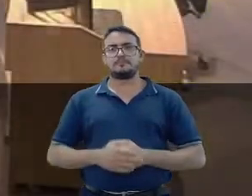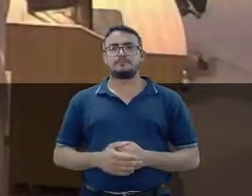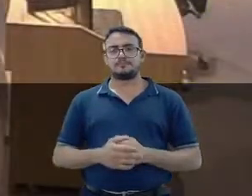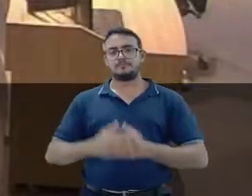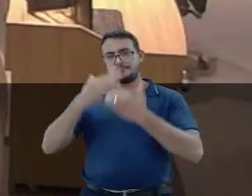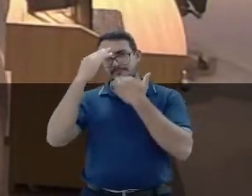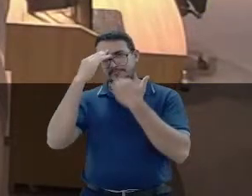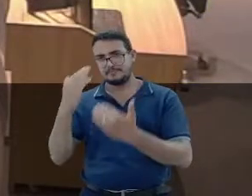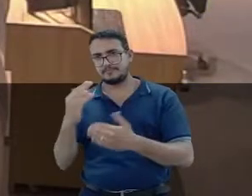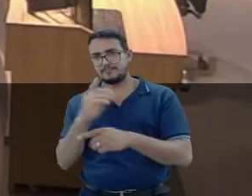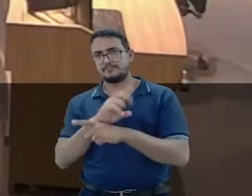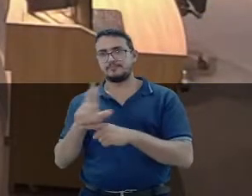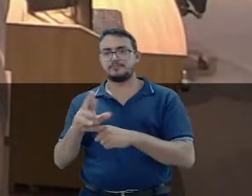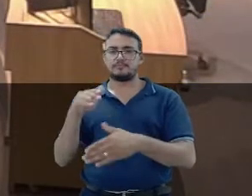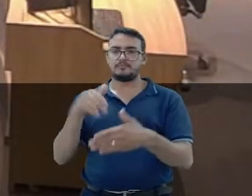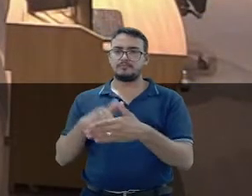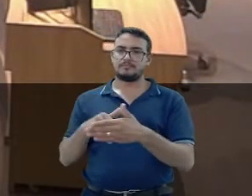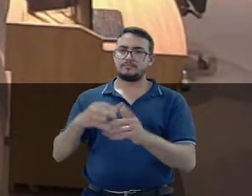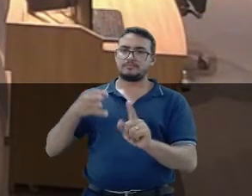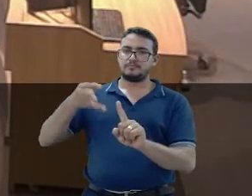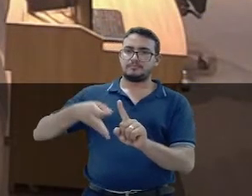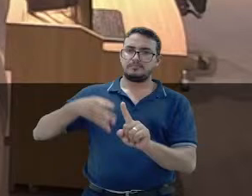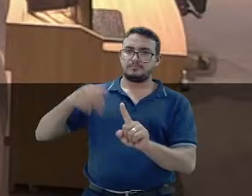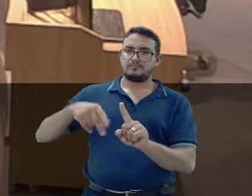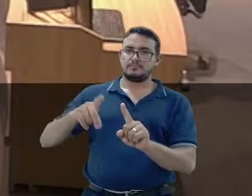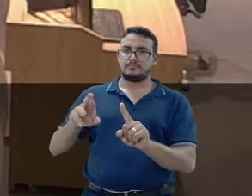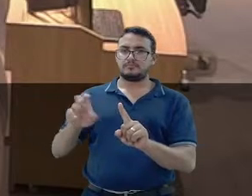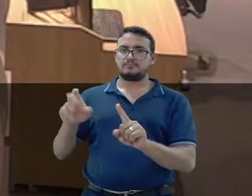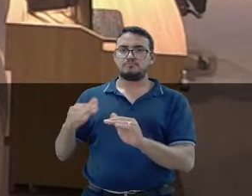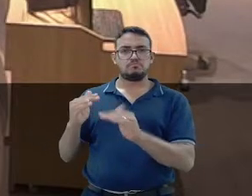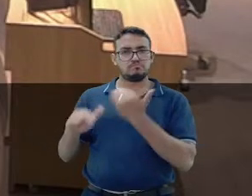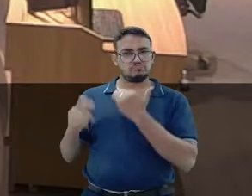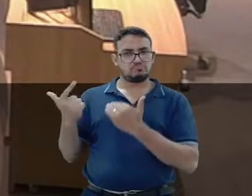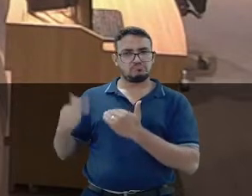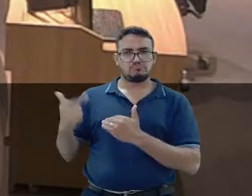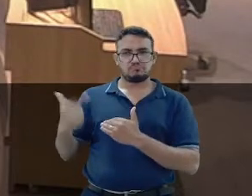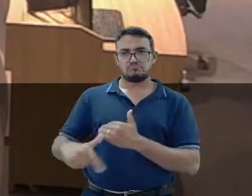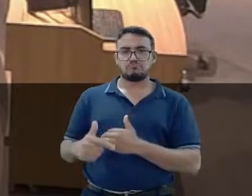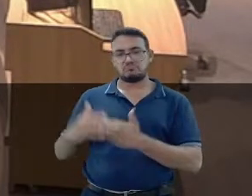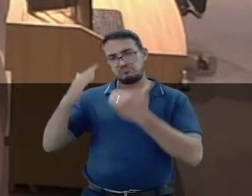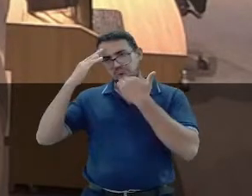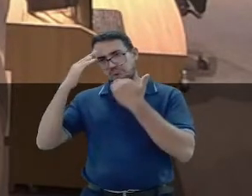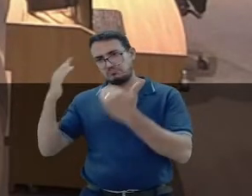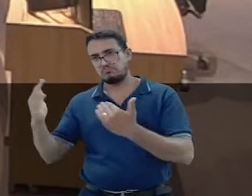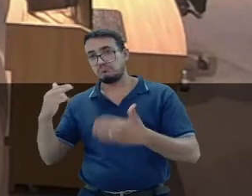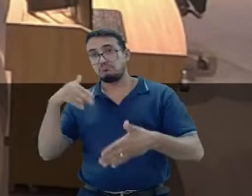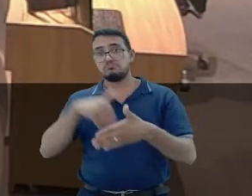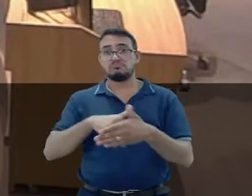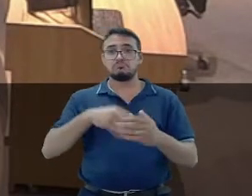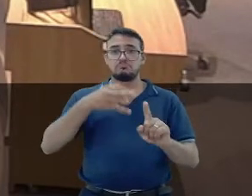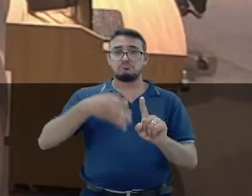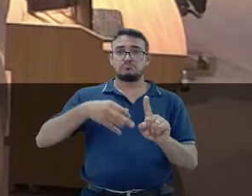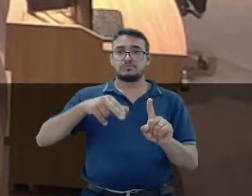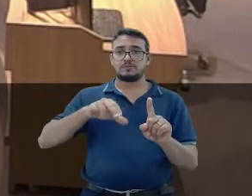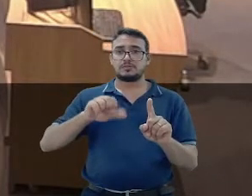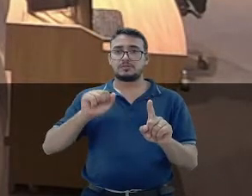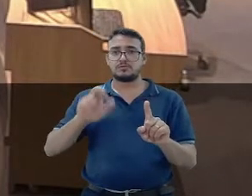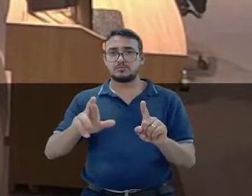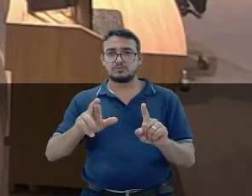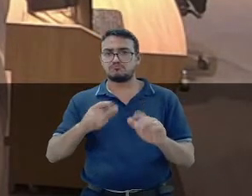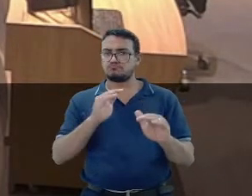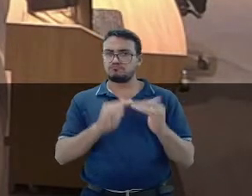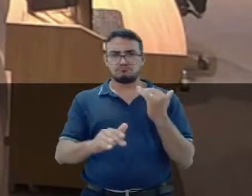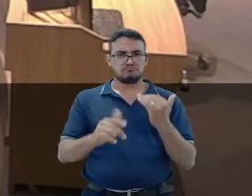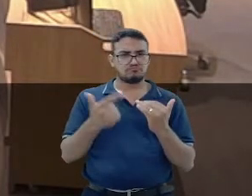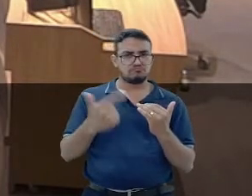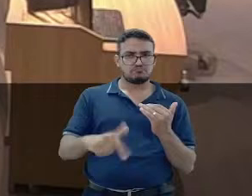Obrigado, doutor Fernando. Como vota, desembargador André? Sem divergência. Obrigado, desembargador André. Como vota, desembargador Nicanor? Sem divergência.